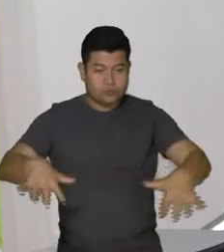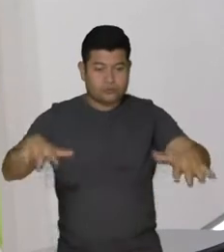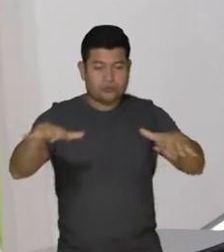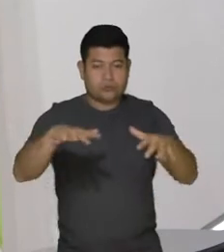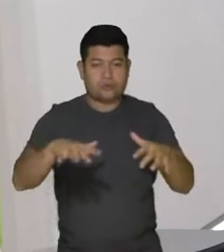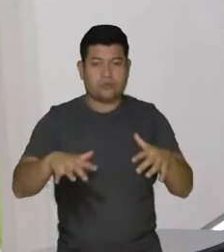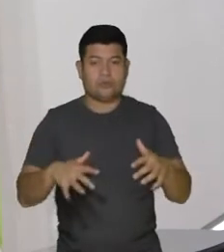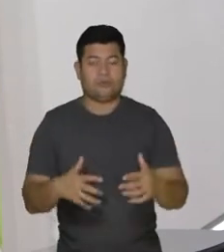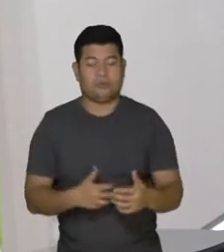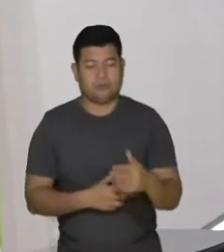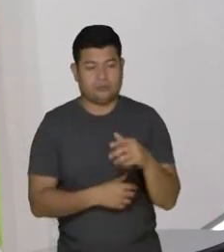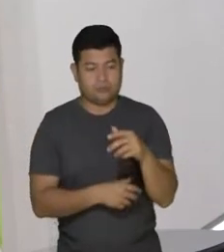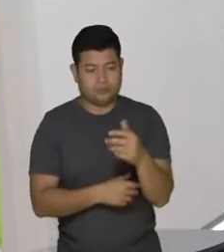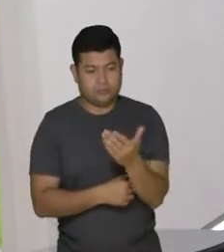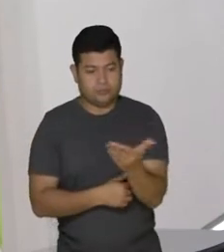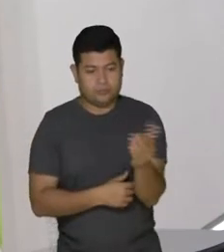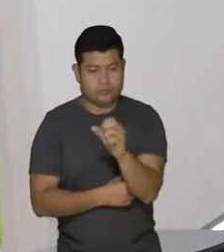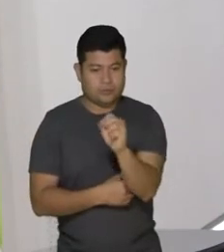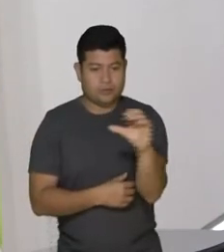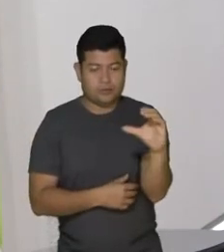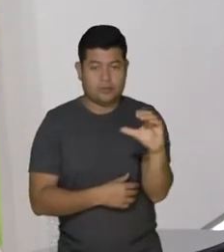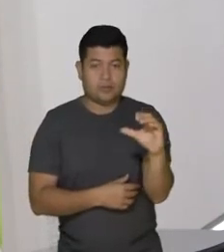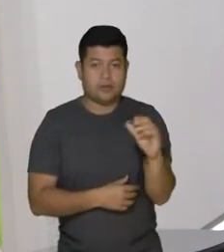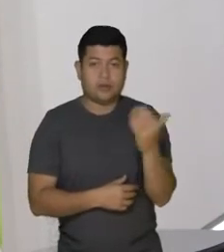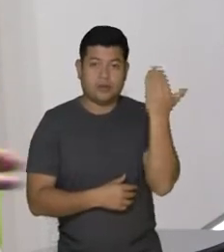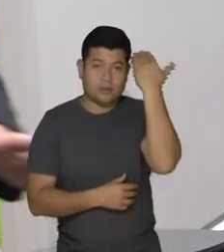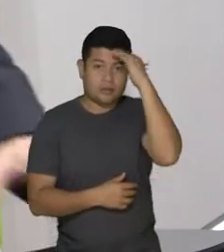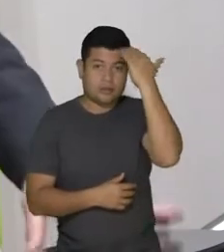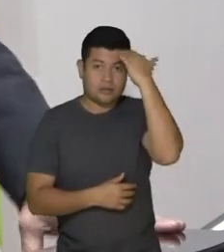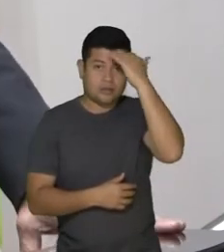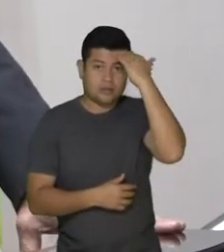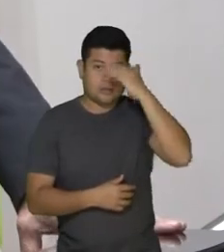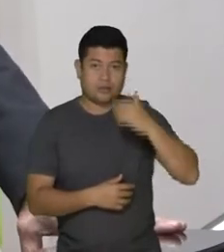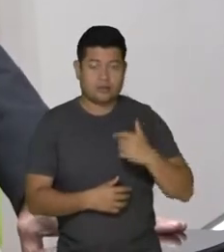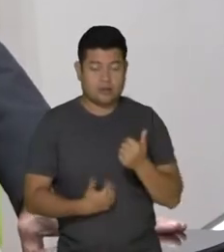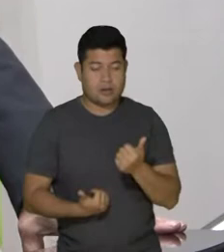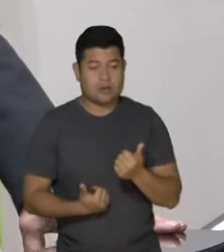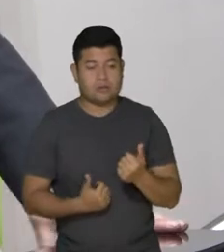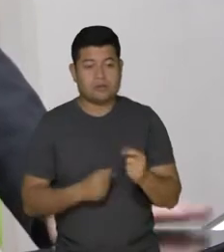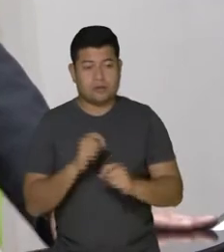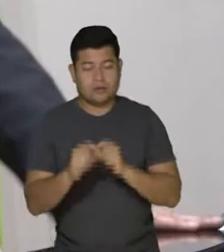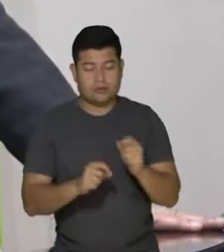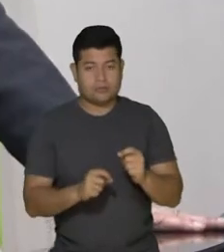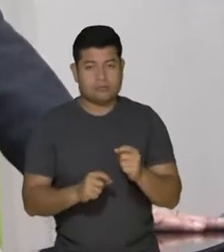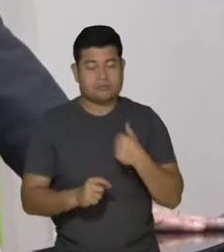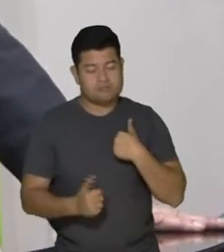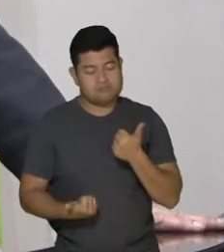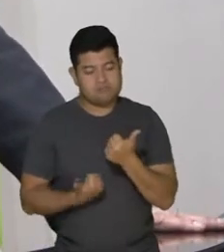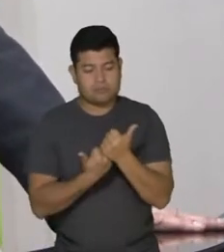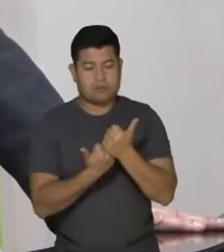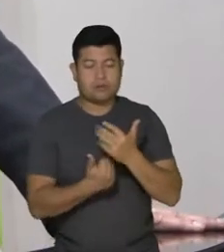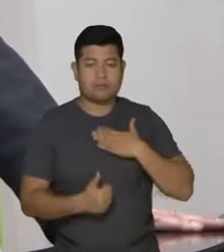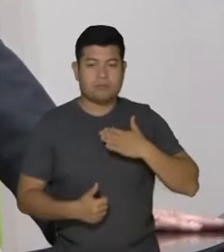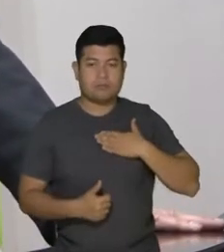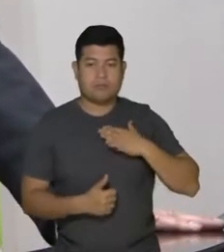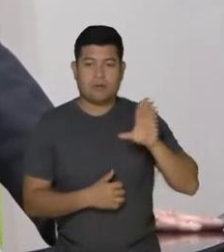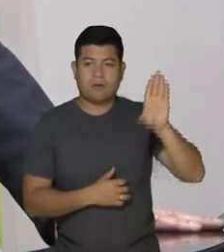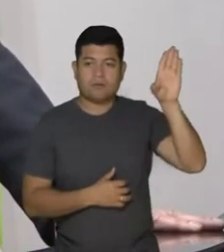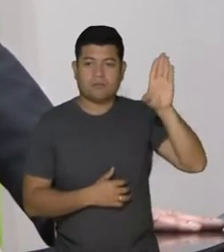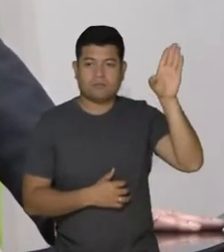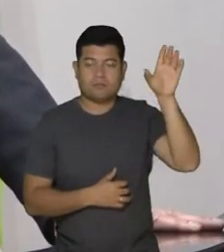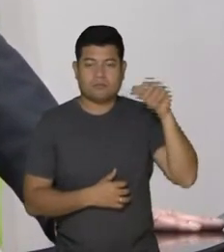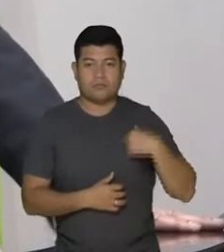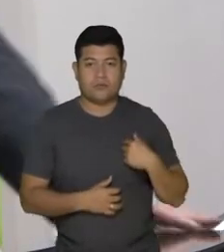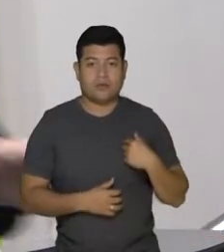Que entenderam de apoiar a minha candidatura o que